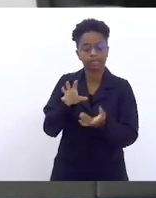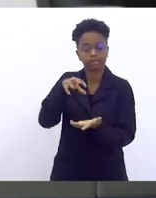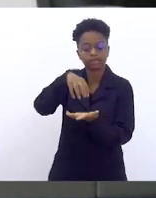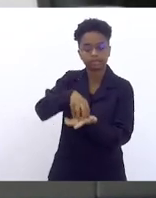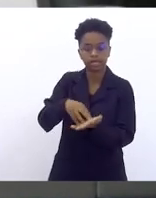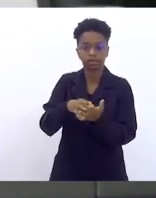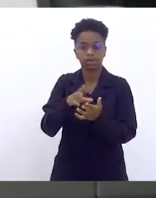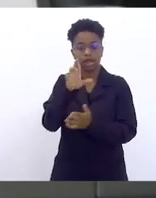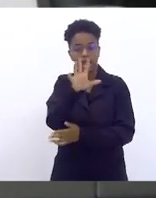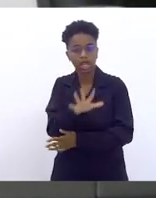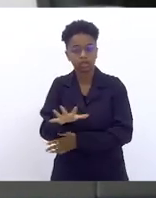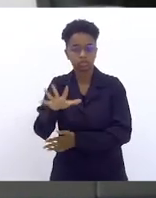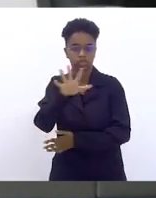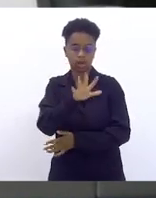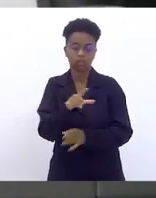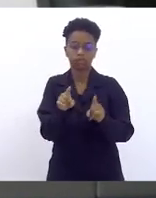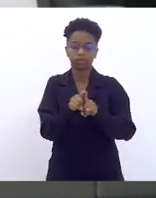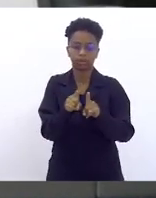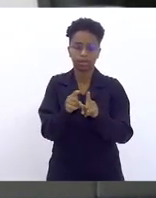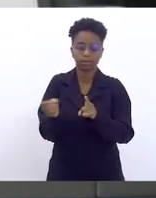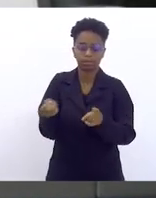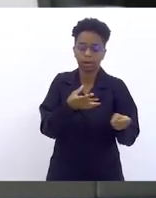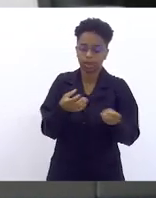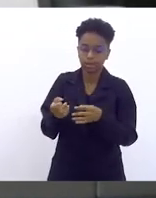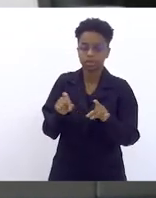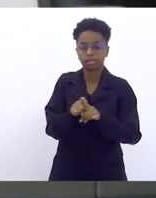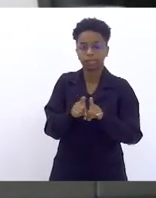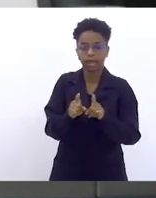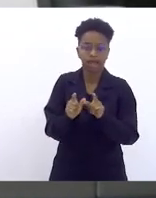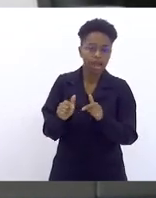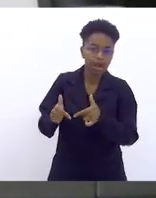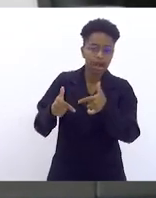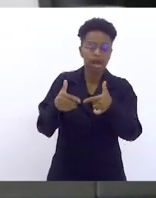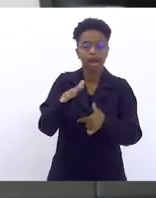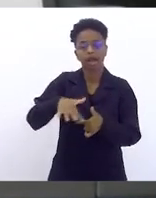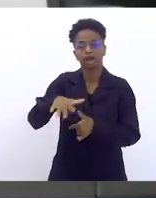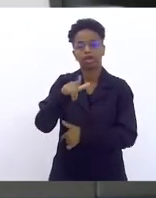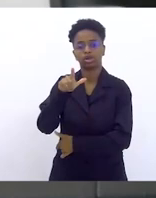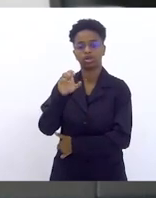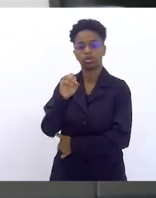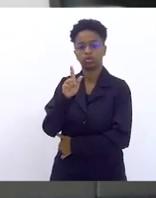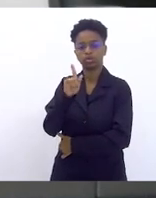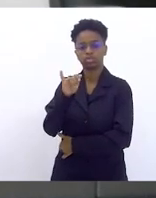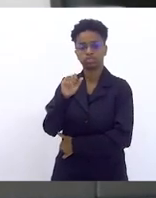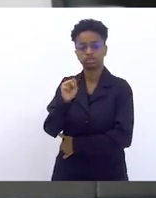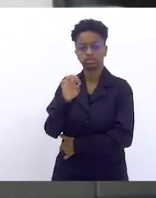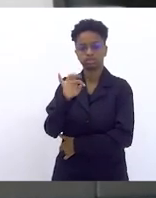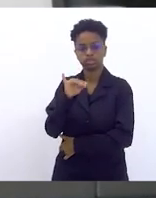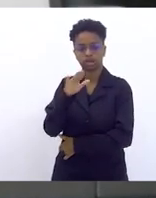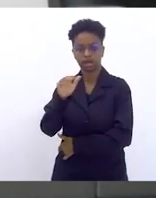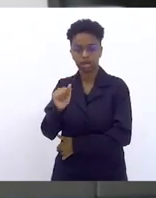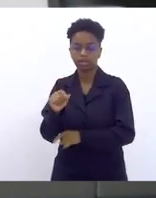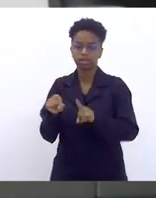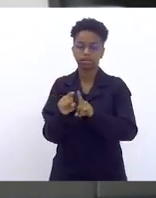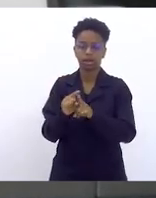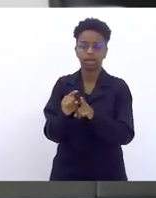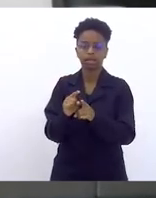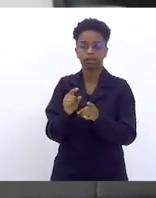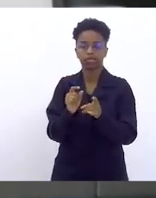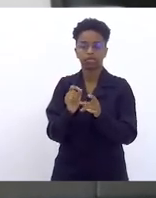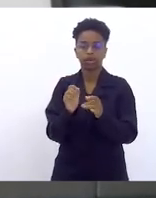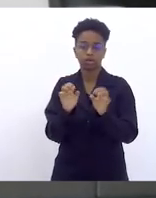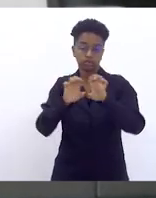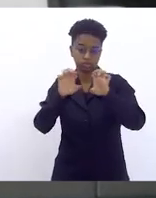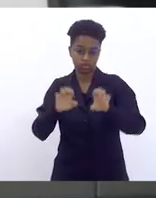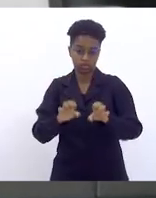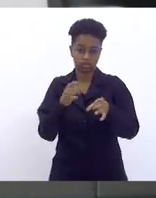Regional de inovação e sistema Regional de ativos logísticos e infraestruturas urbanas passando Jair